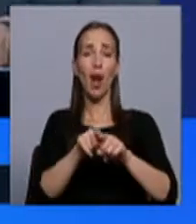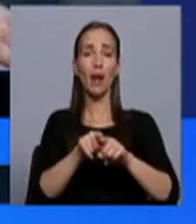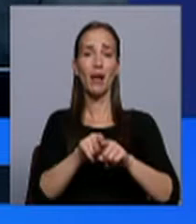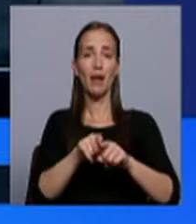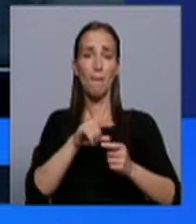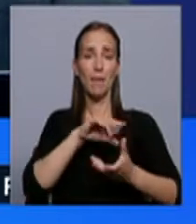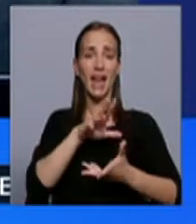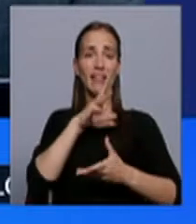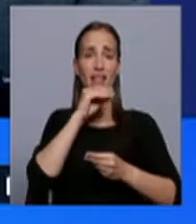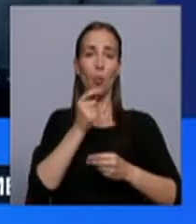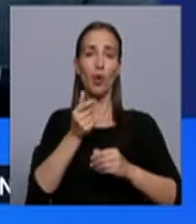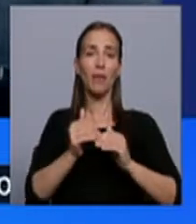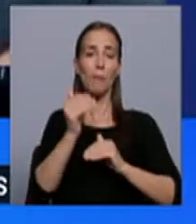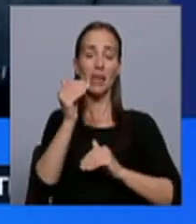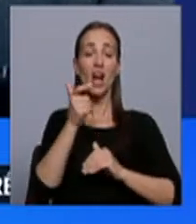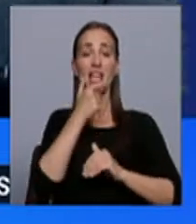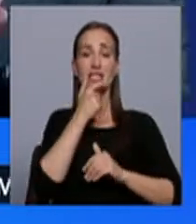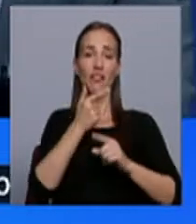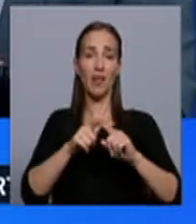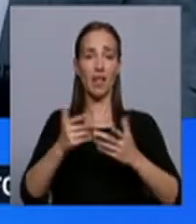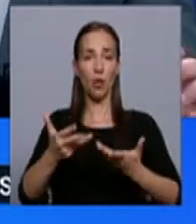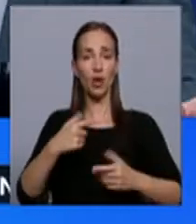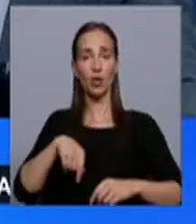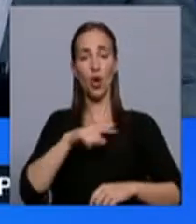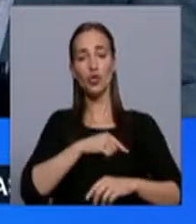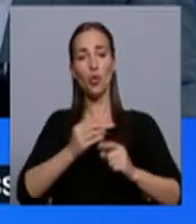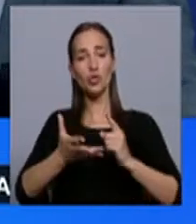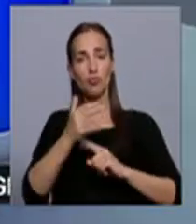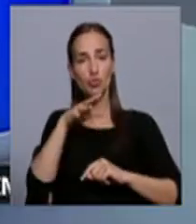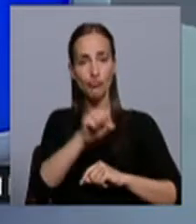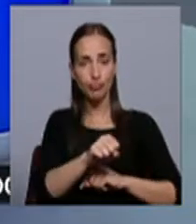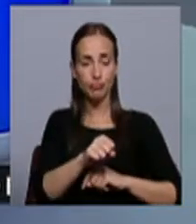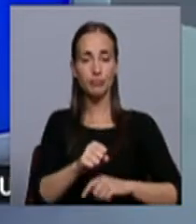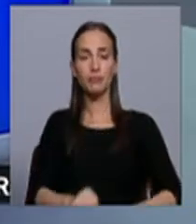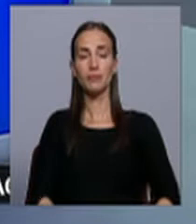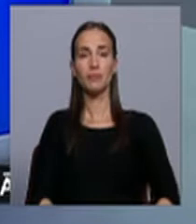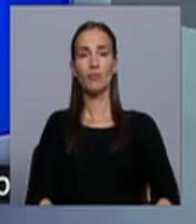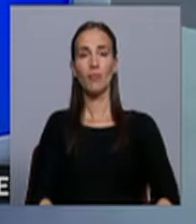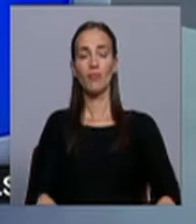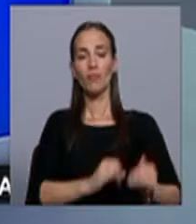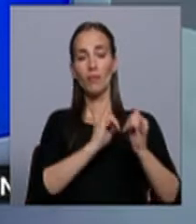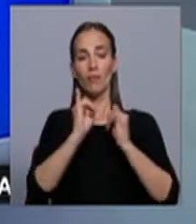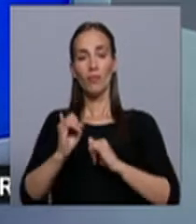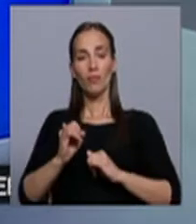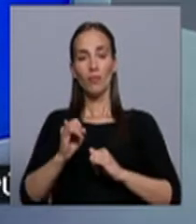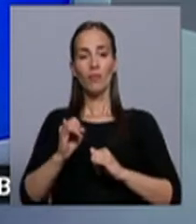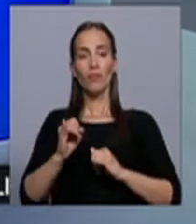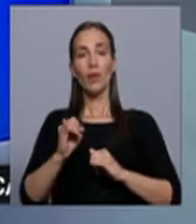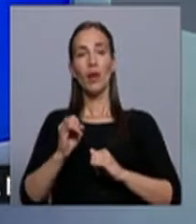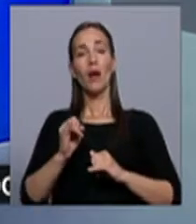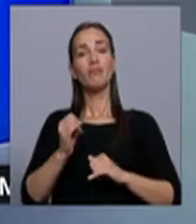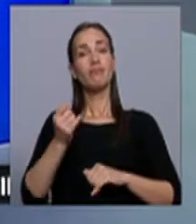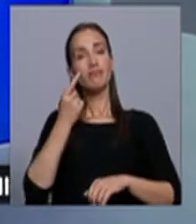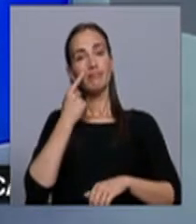que, provavelmente, nós teremos muito mais planetas como a Terra, ou um bocadinho maiores que a Terra, do que aqueles que nós